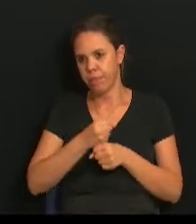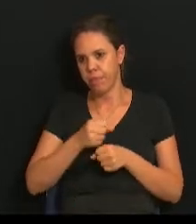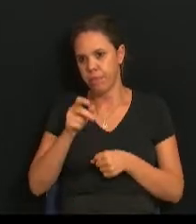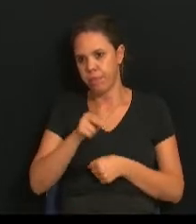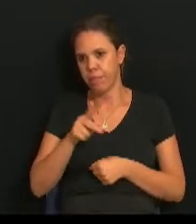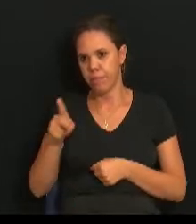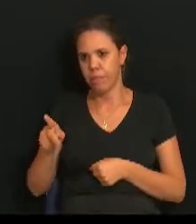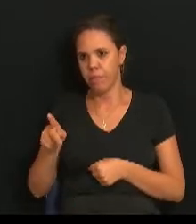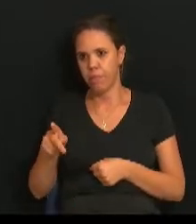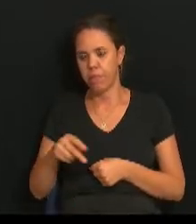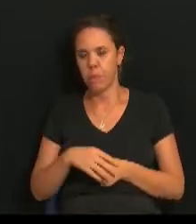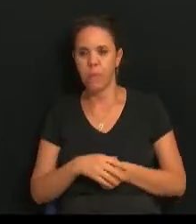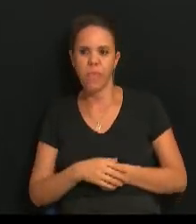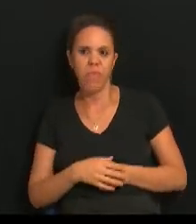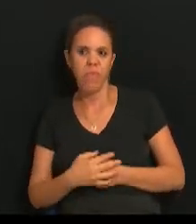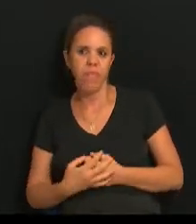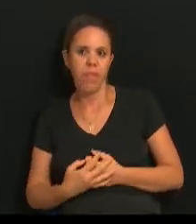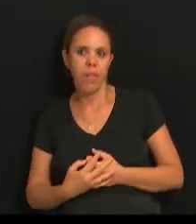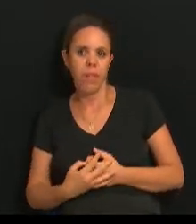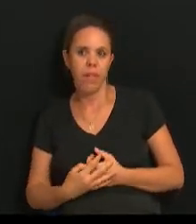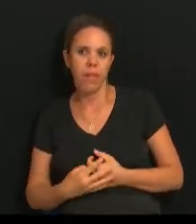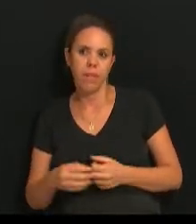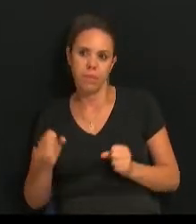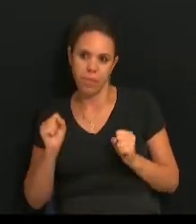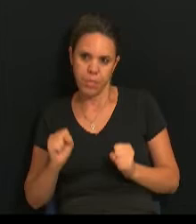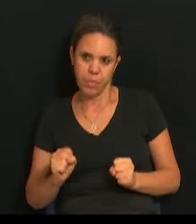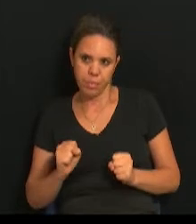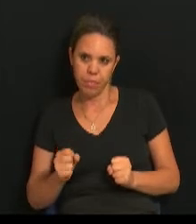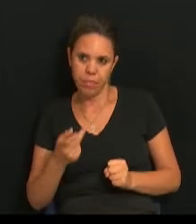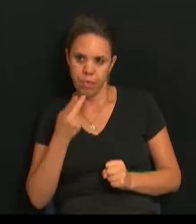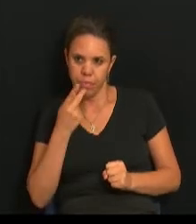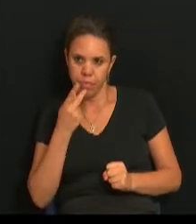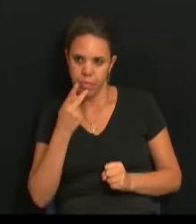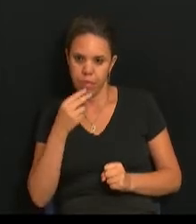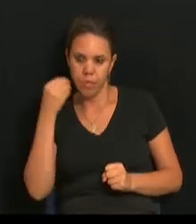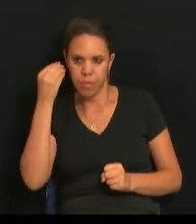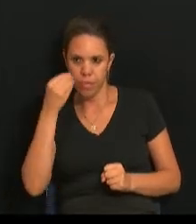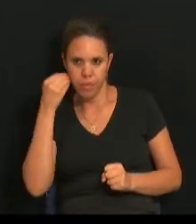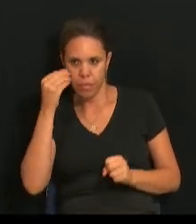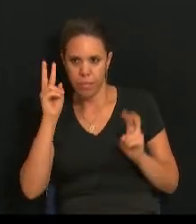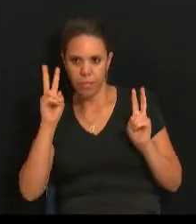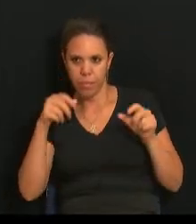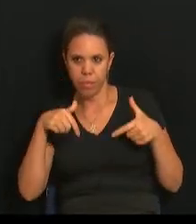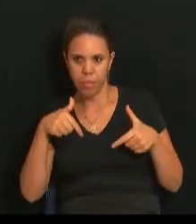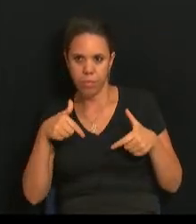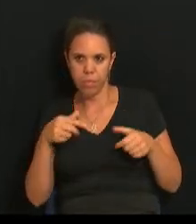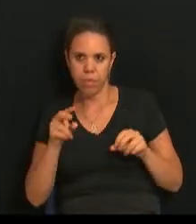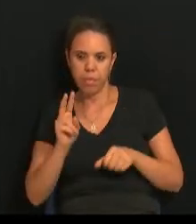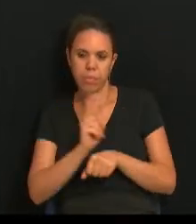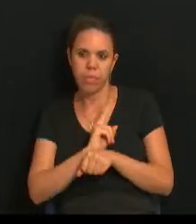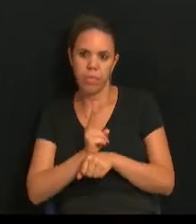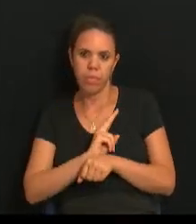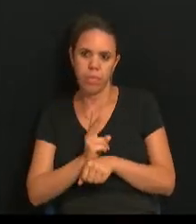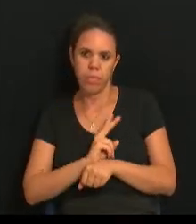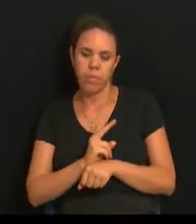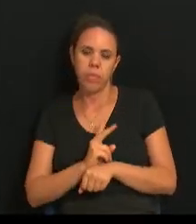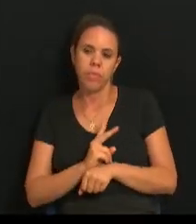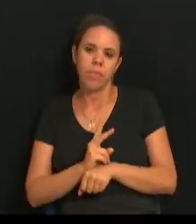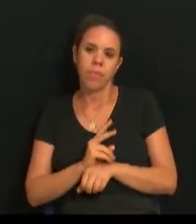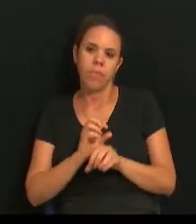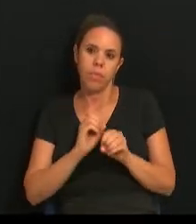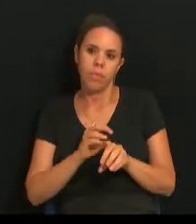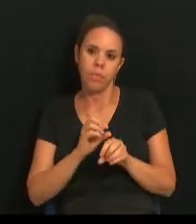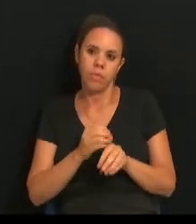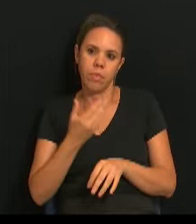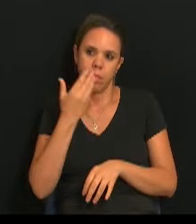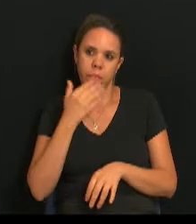professora. Então, eu posso falar com muita propriedade sobre o trabalho do monitor. O monitor de educação